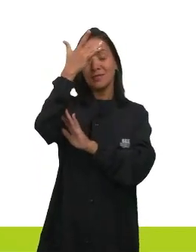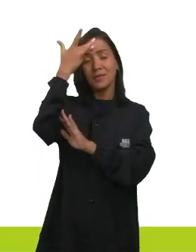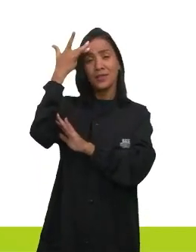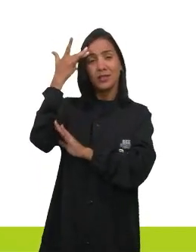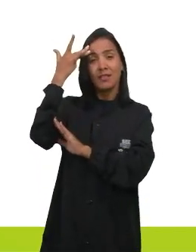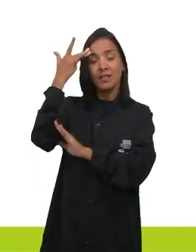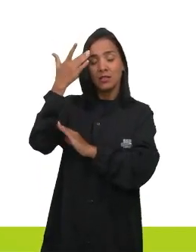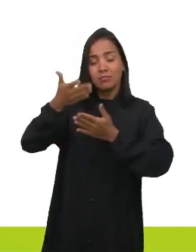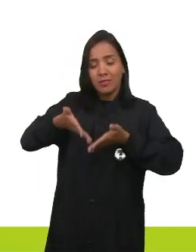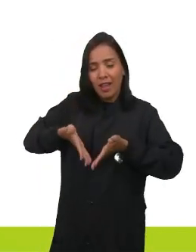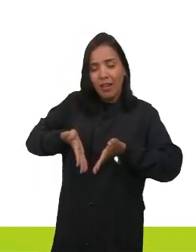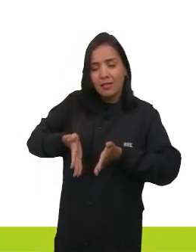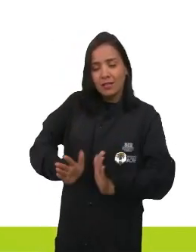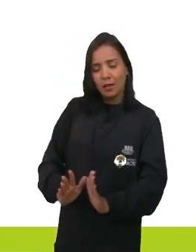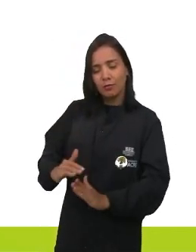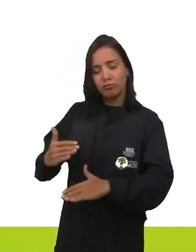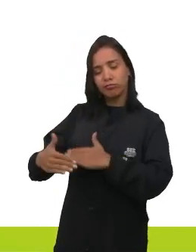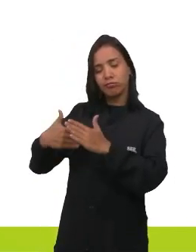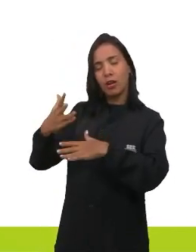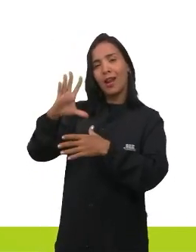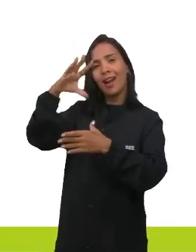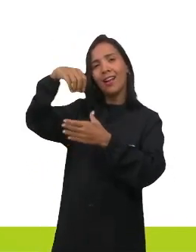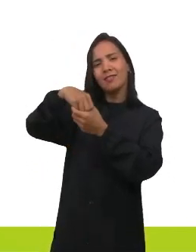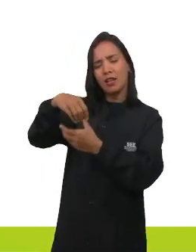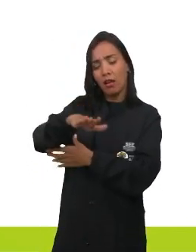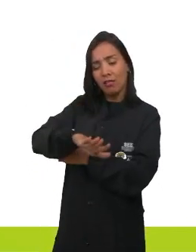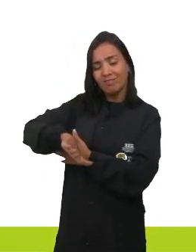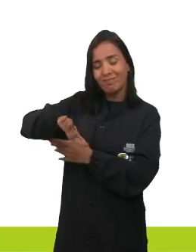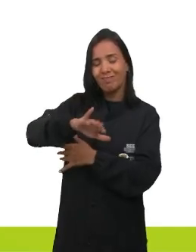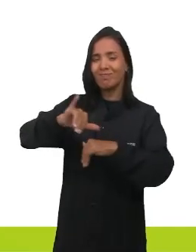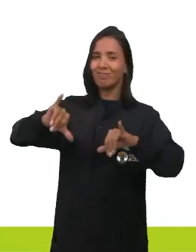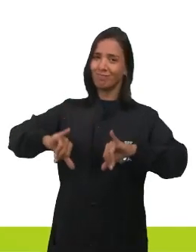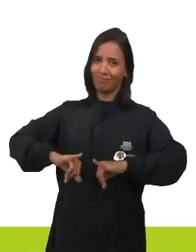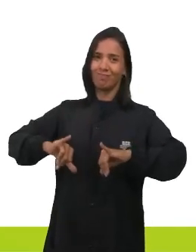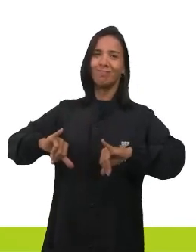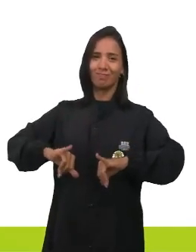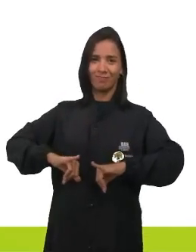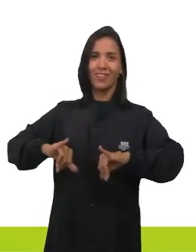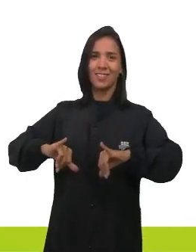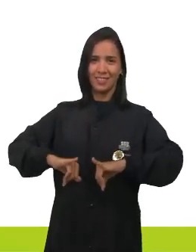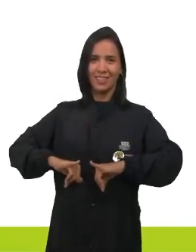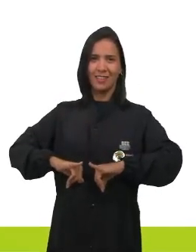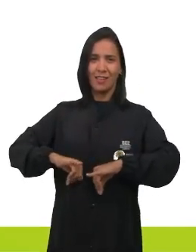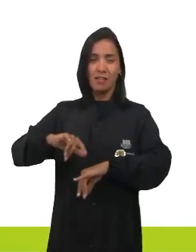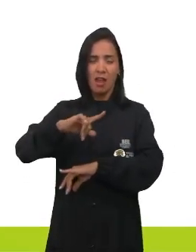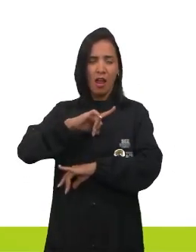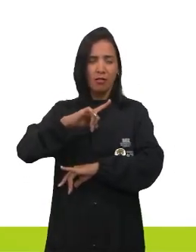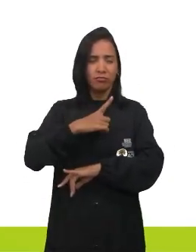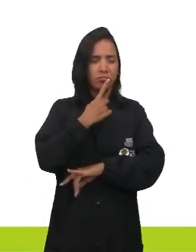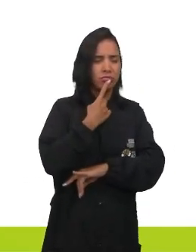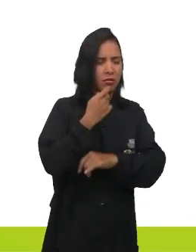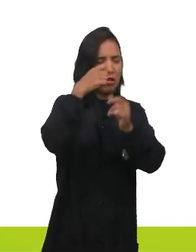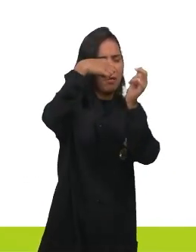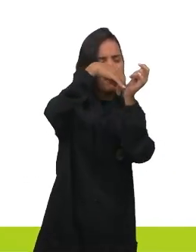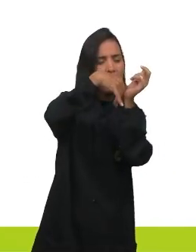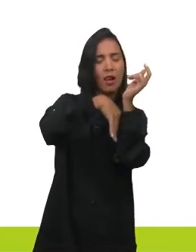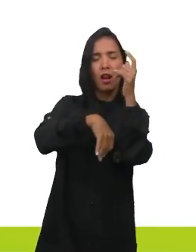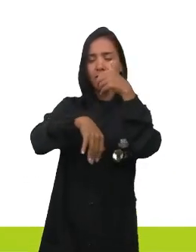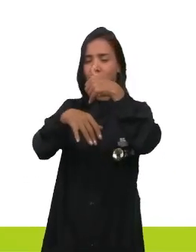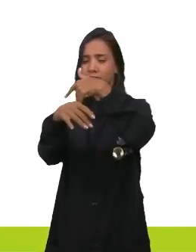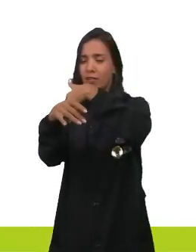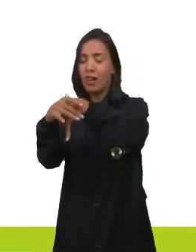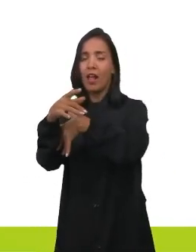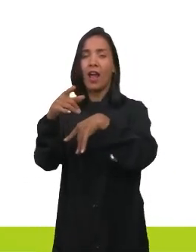e cresceram em pleno horror, no meio desse horrível drama de sangue e lodo,